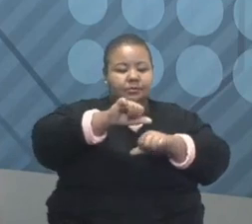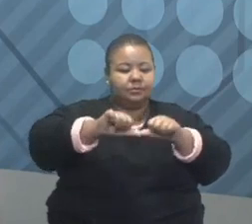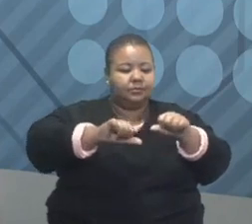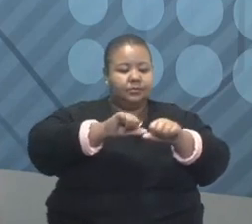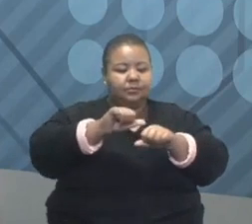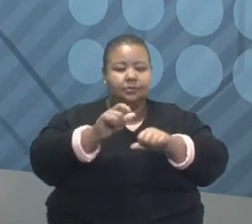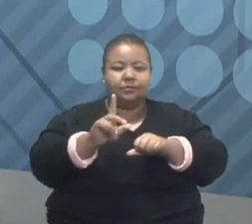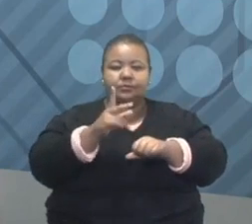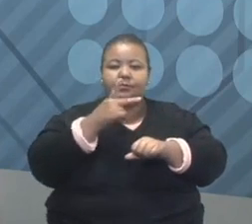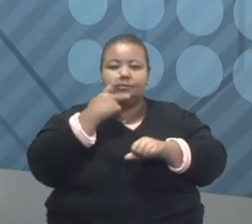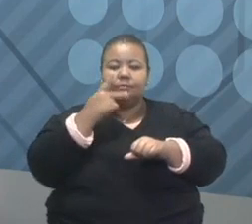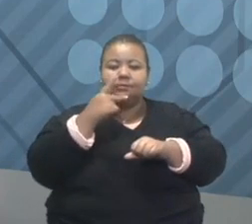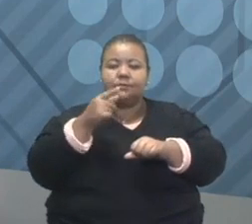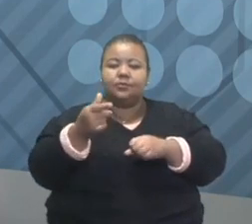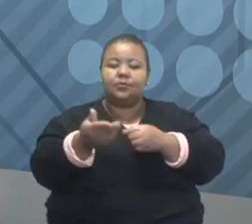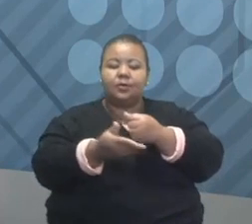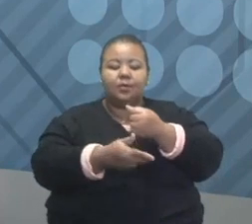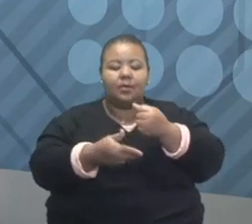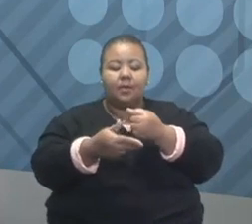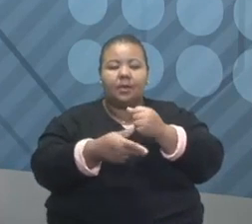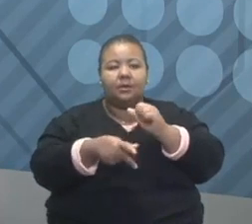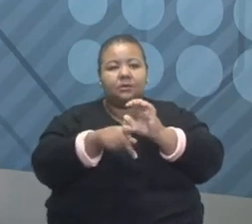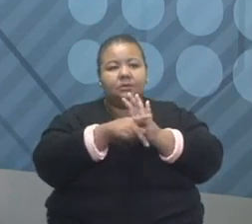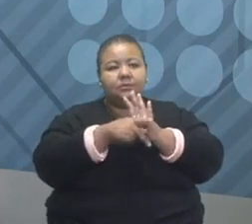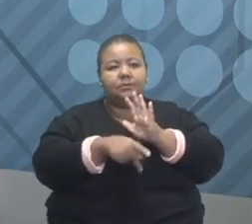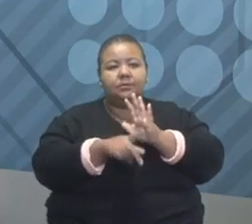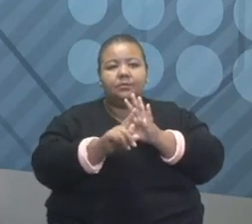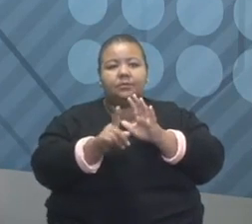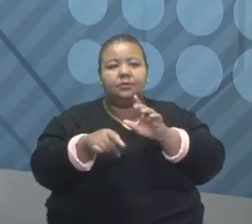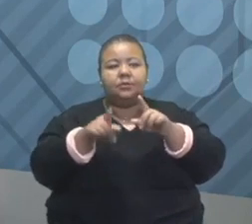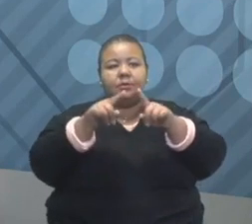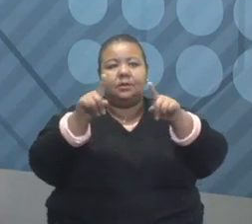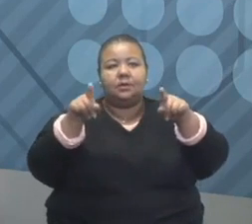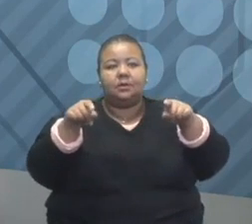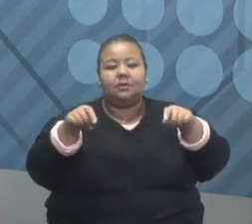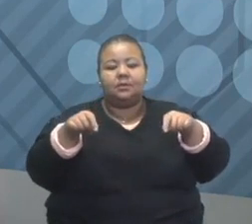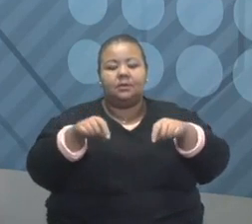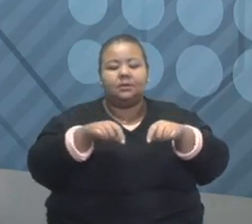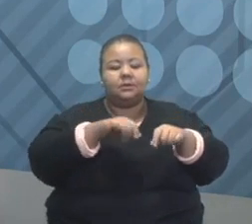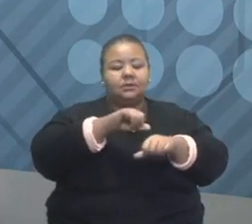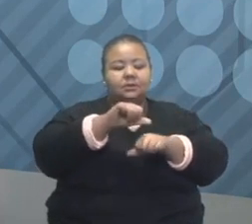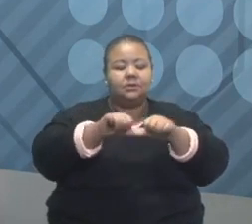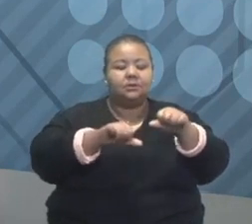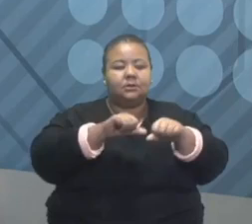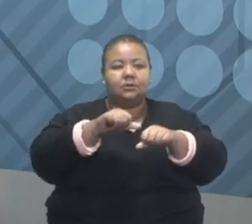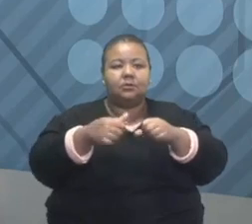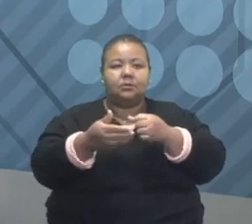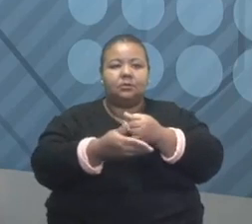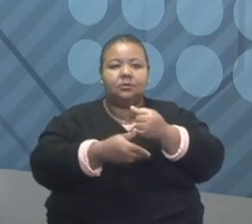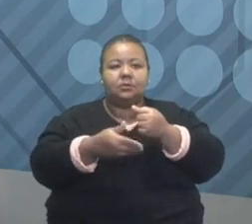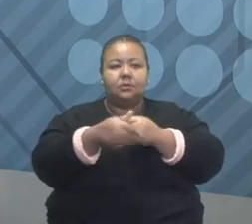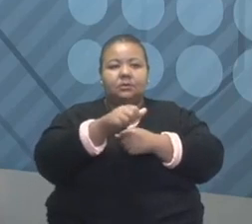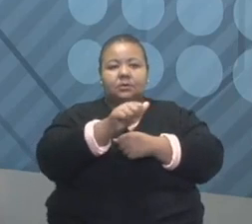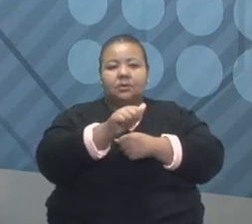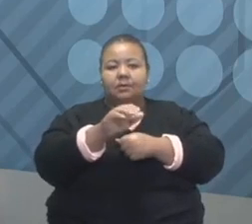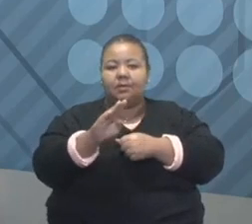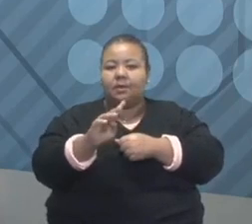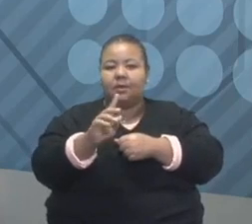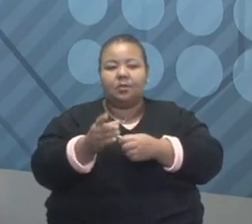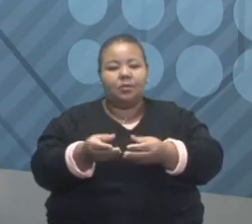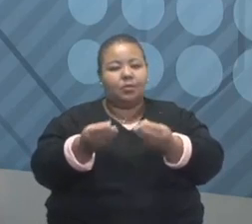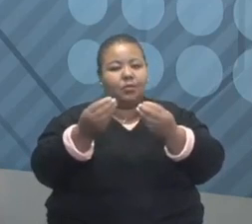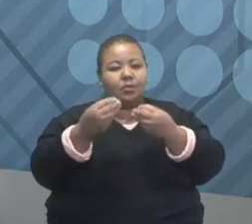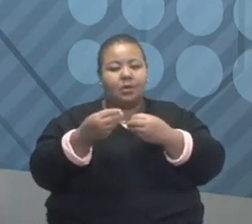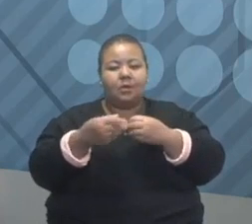diz quais bases elas são, não estou dizendo assim, uma matriz da transformação dada as bases A e B. Não é dada essas